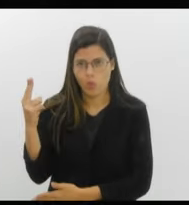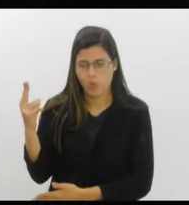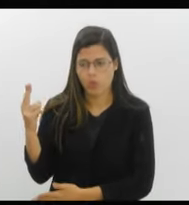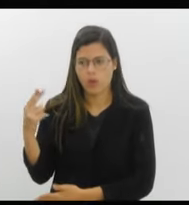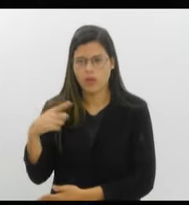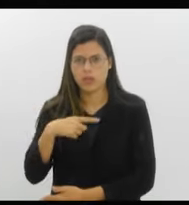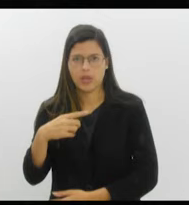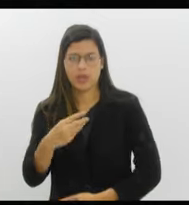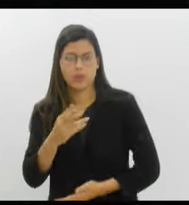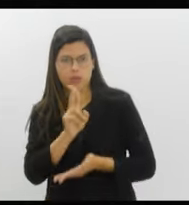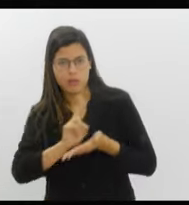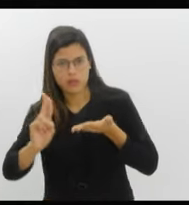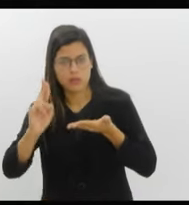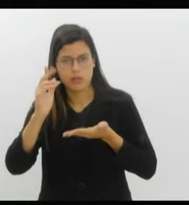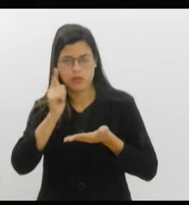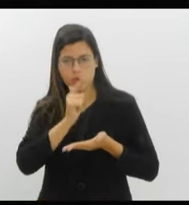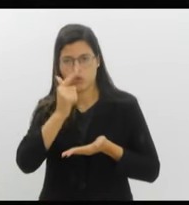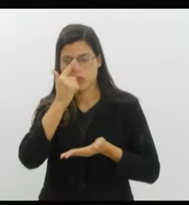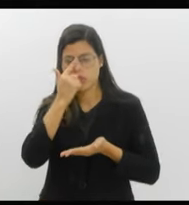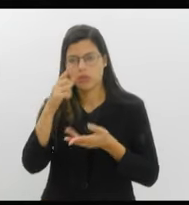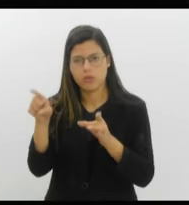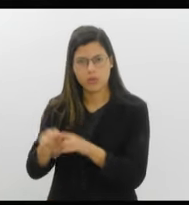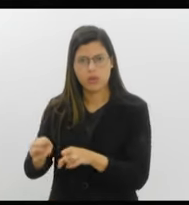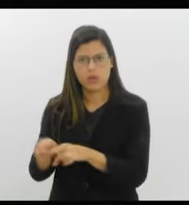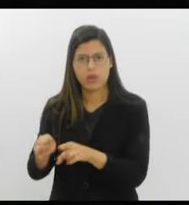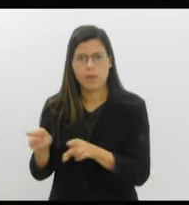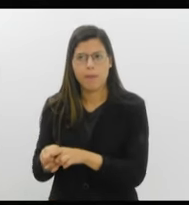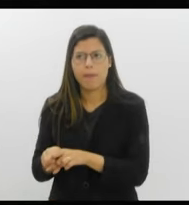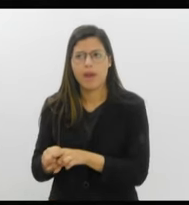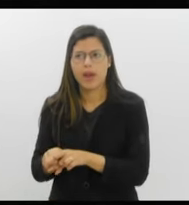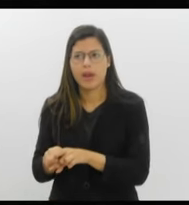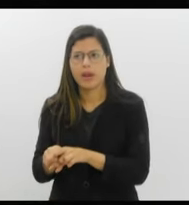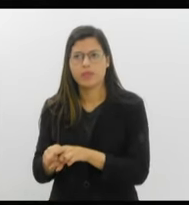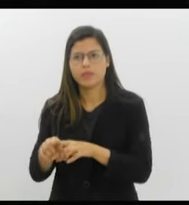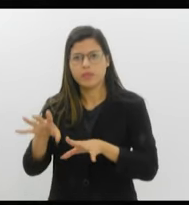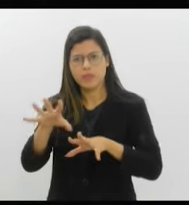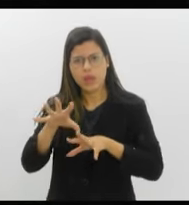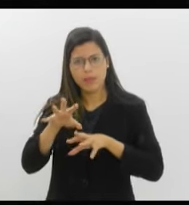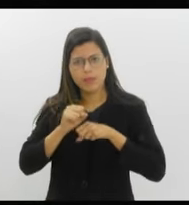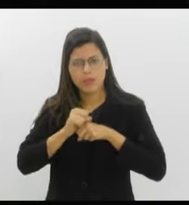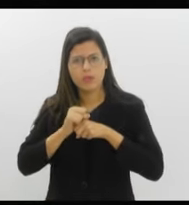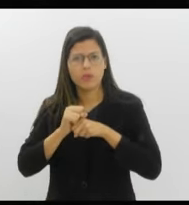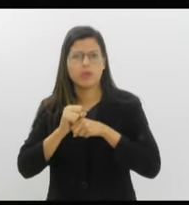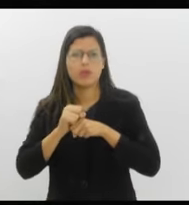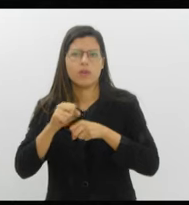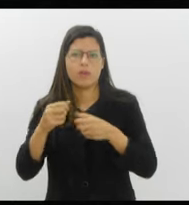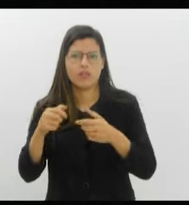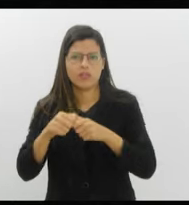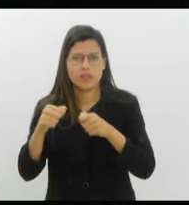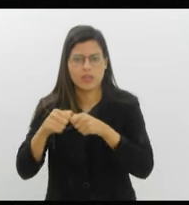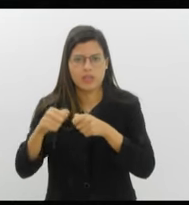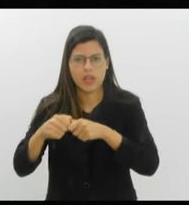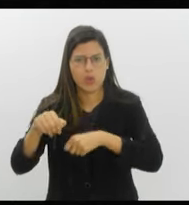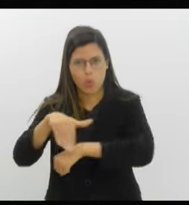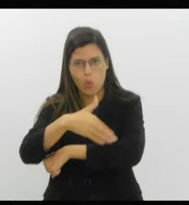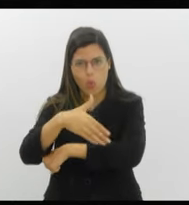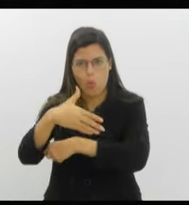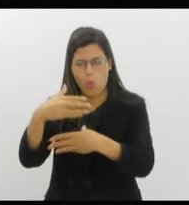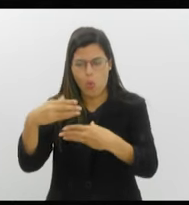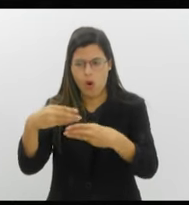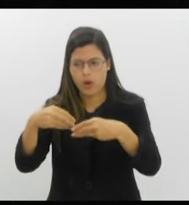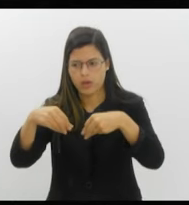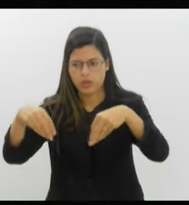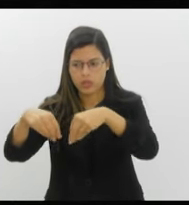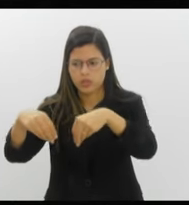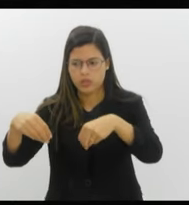estão conseguindo impor em cidades a absorção de concreto poroso, de asfalto poroso, aonde aquilo ali realmente